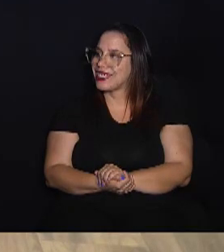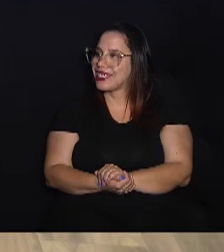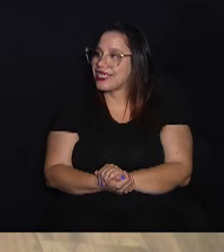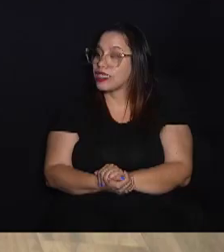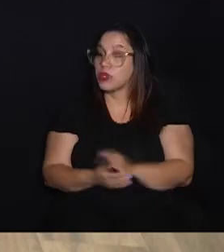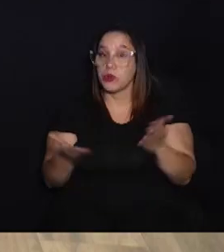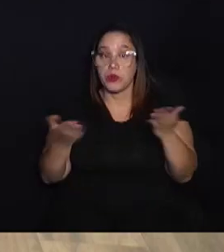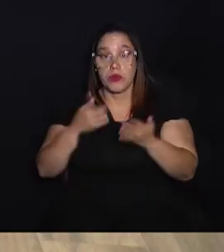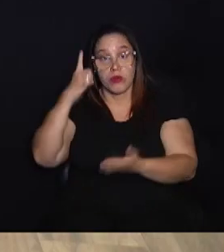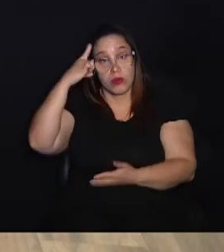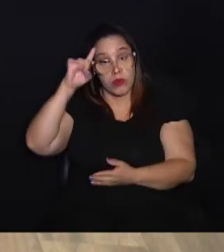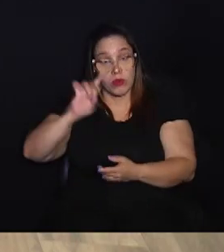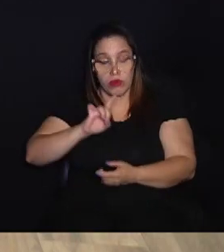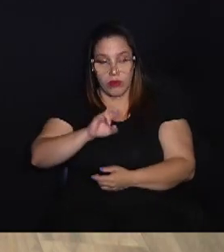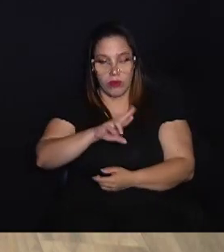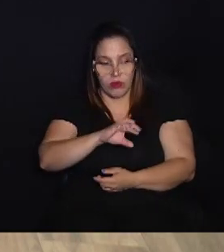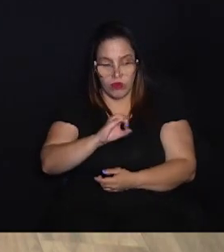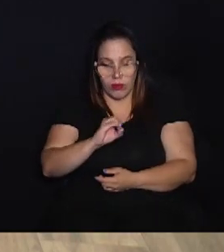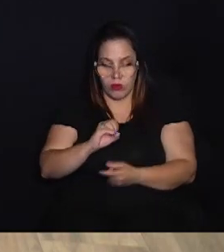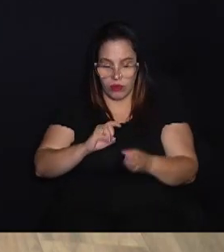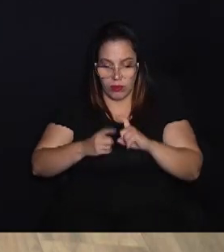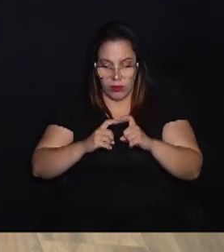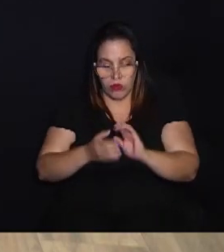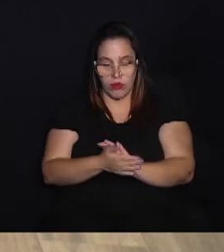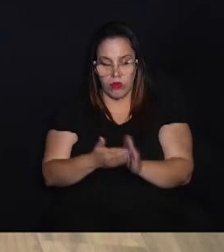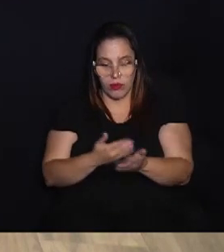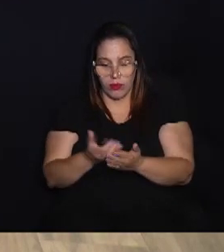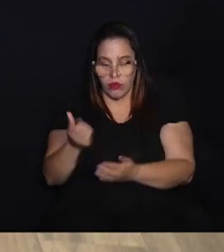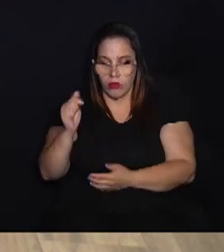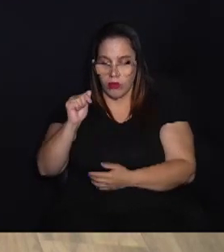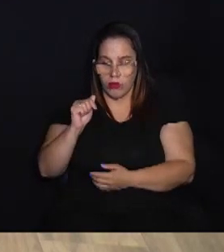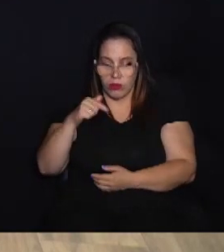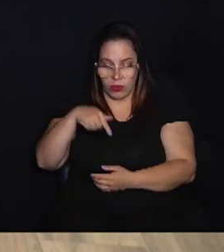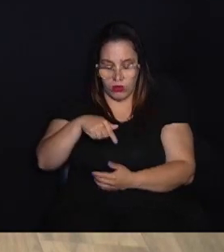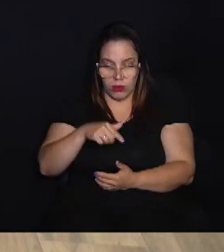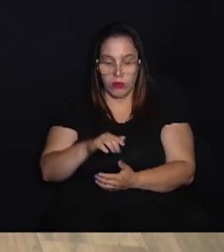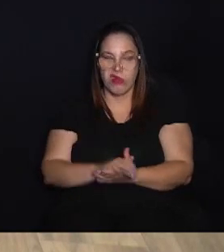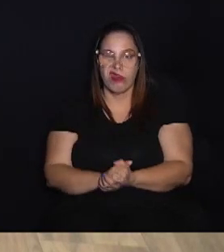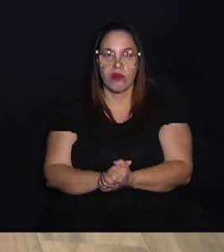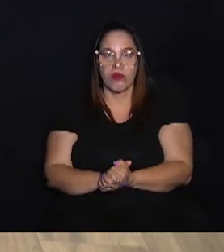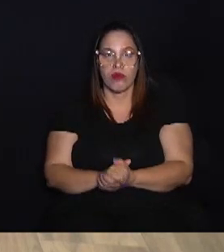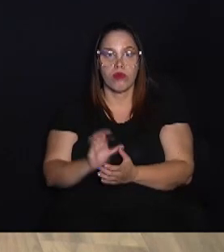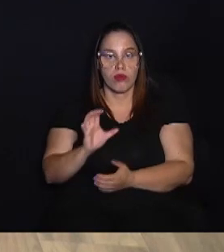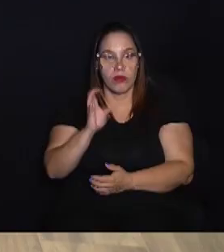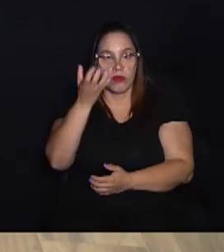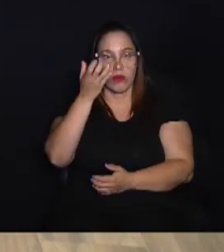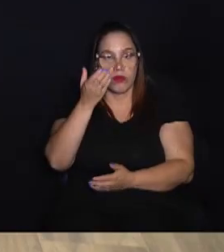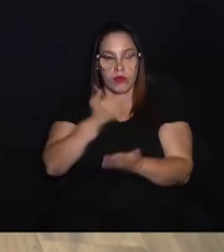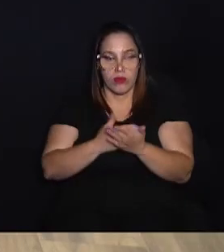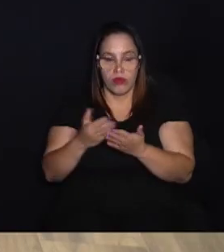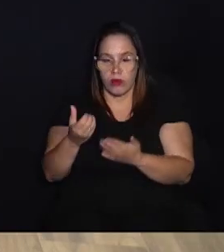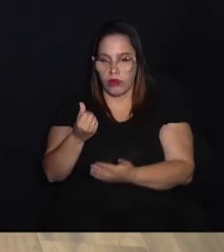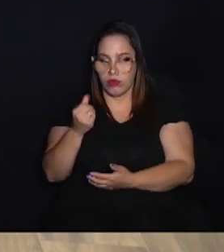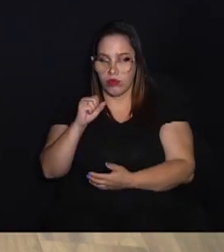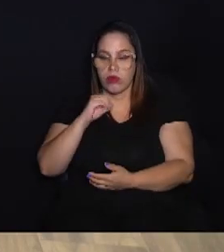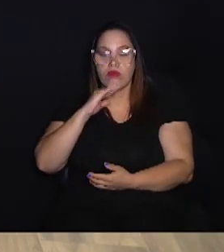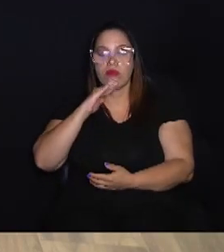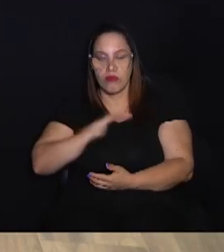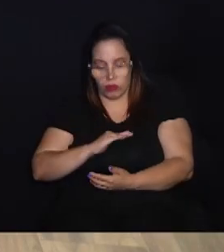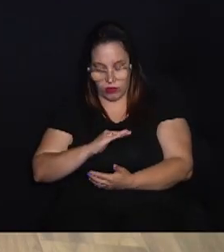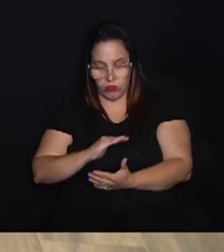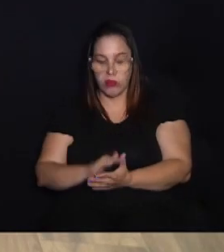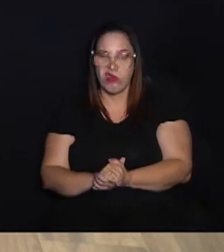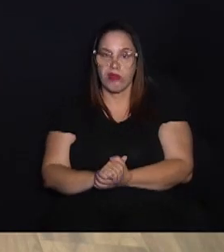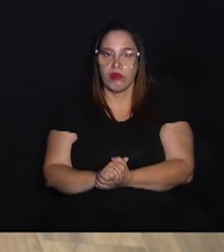E hoje é dia de reunião ordinária, a gente tem a de número 57, que acontece a partir das 6 horas da